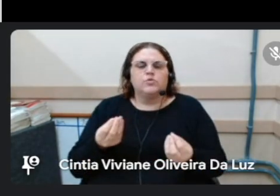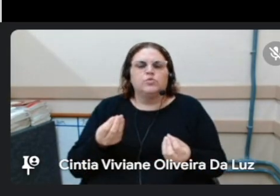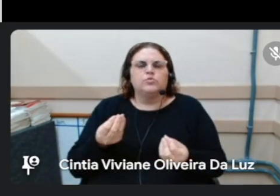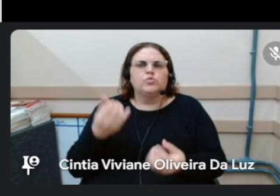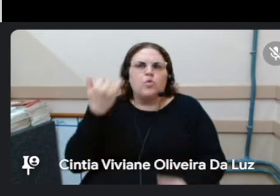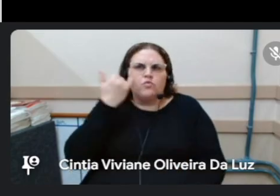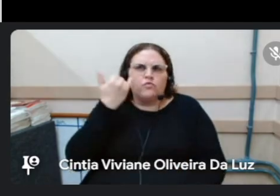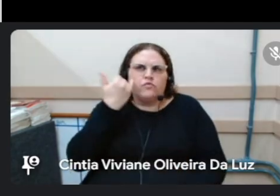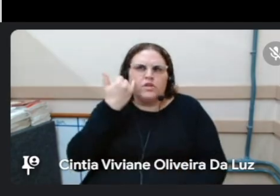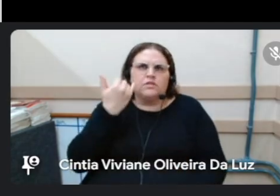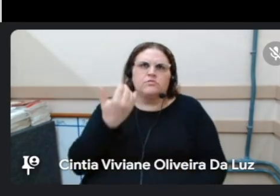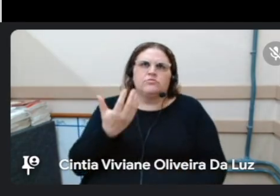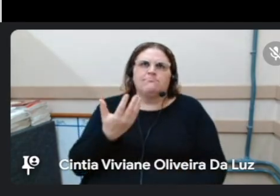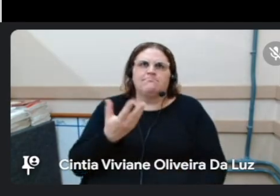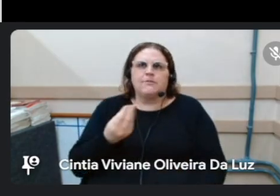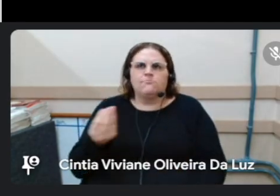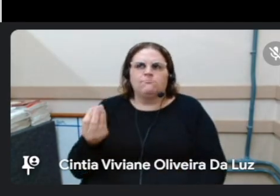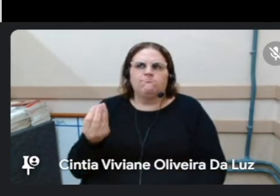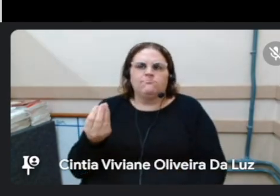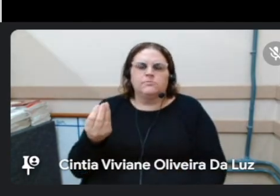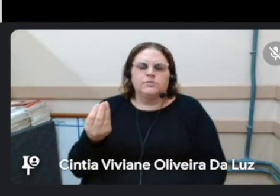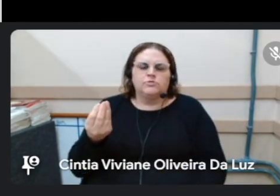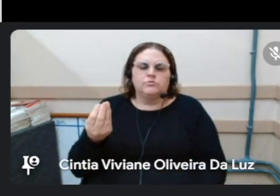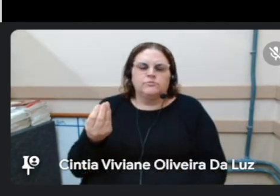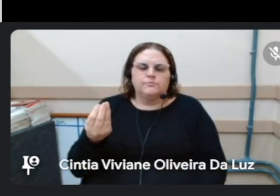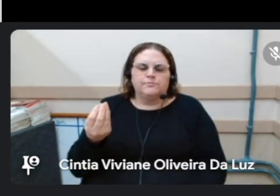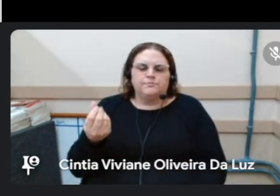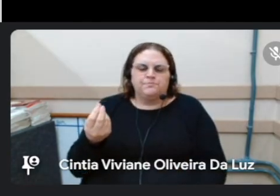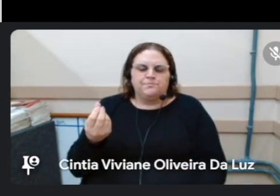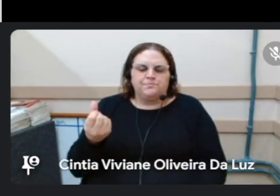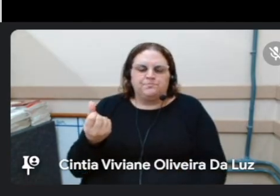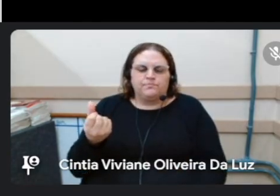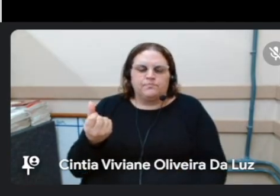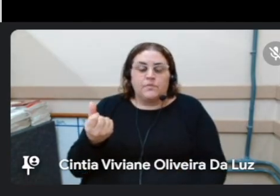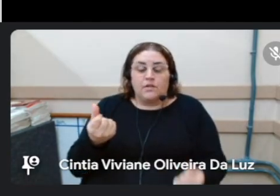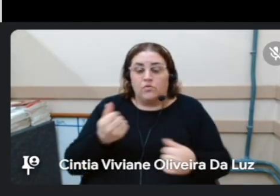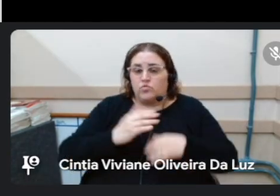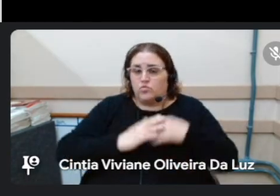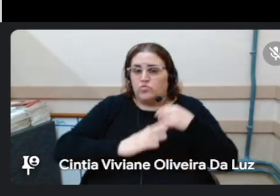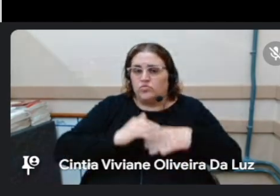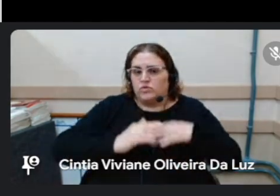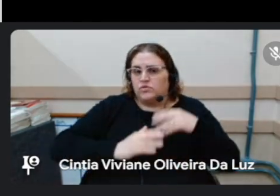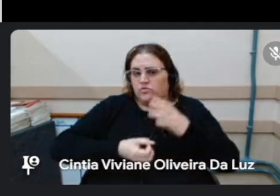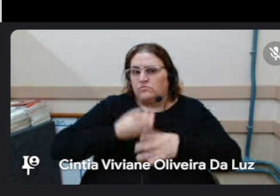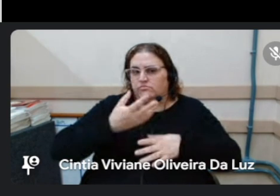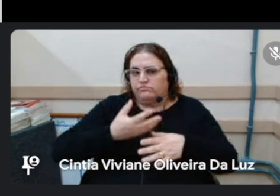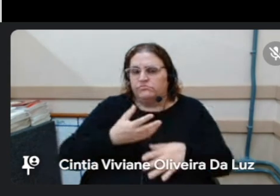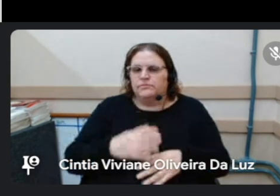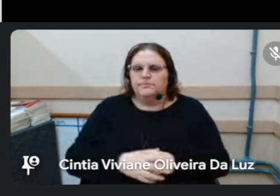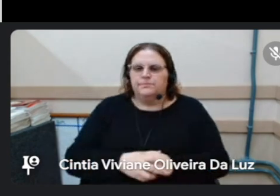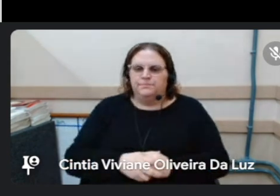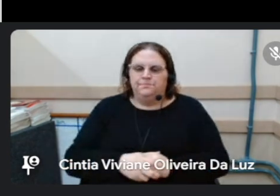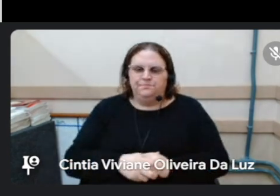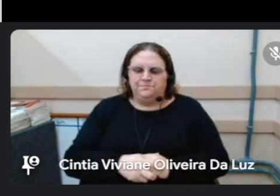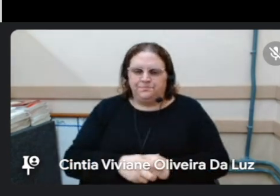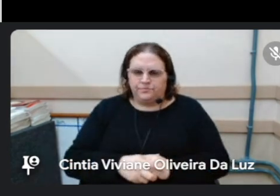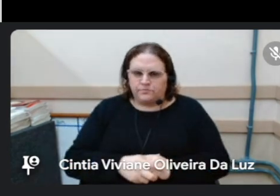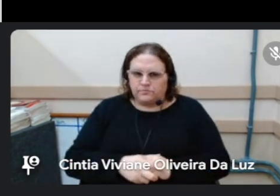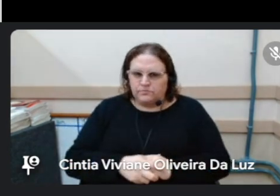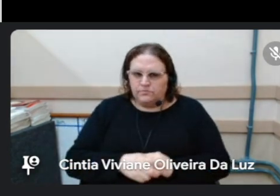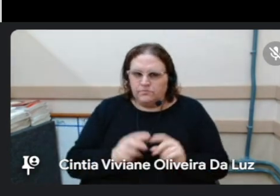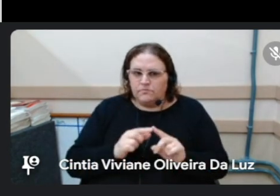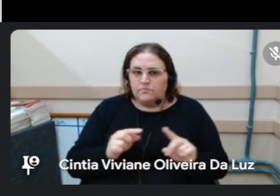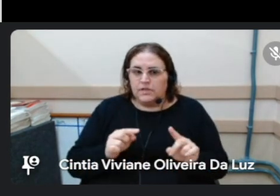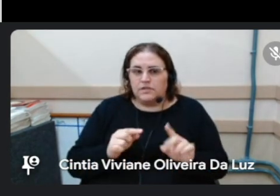H eh enfim são construídos discursivamente né mas então vou passar aqui